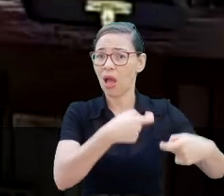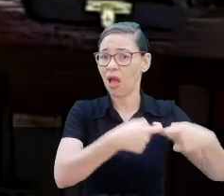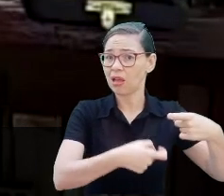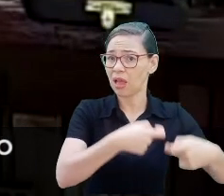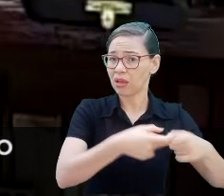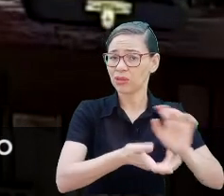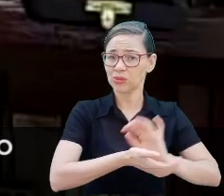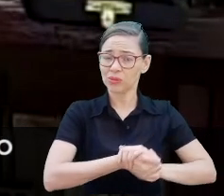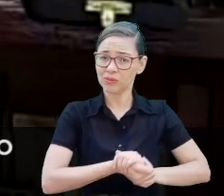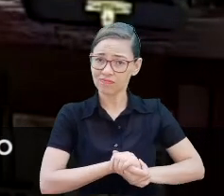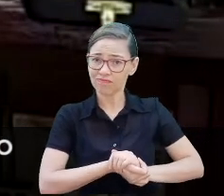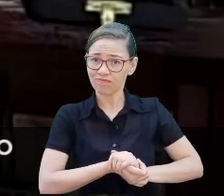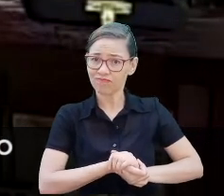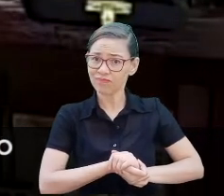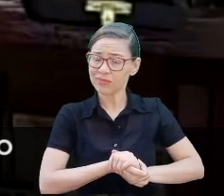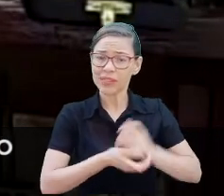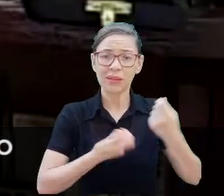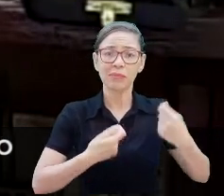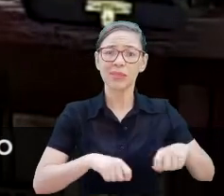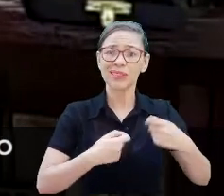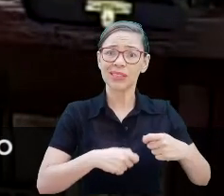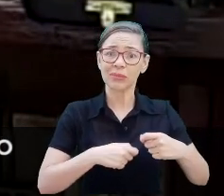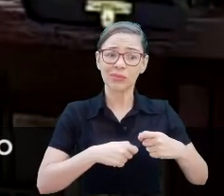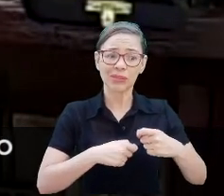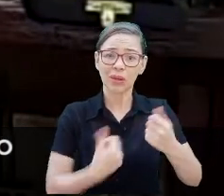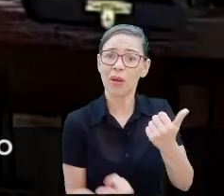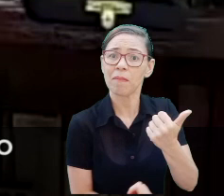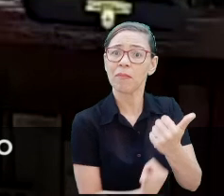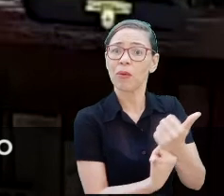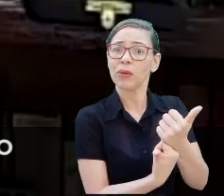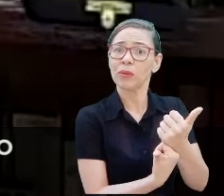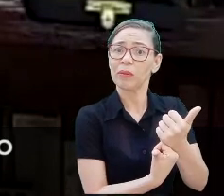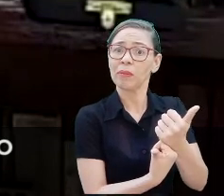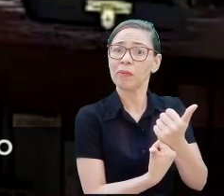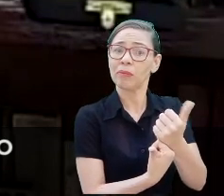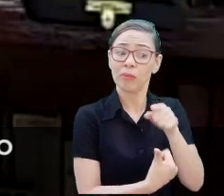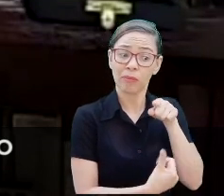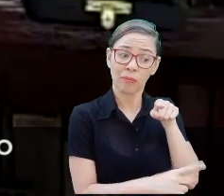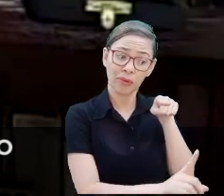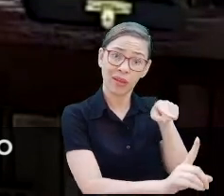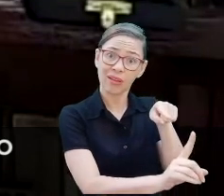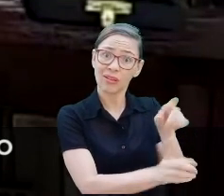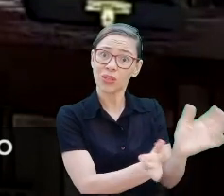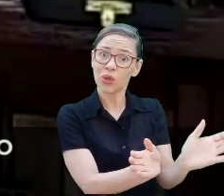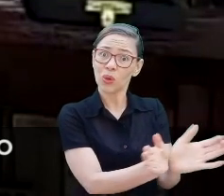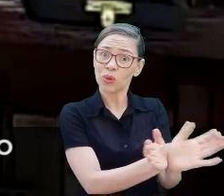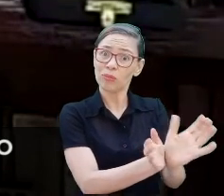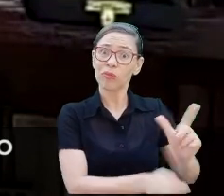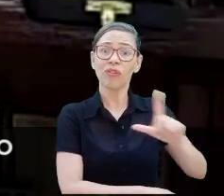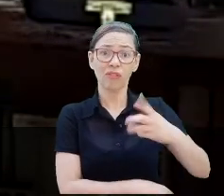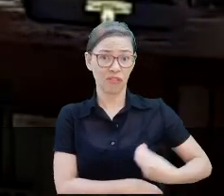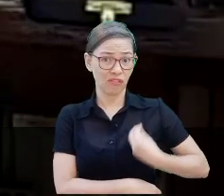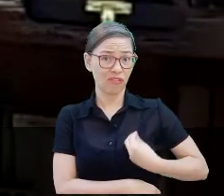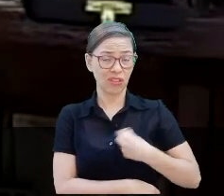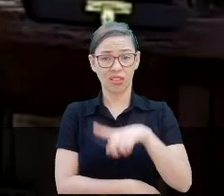sexuais, acaba potencializando situações extremas de condição de vida das travestis historicamente no